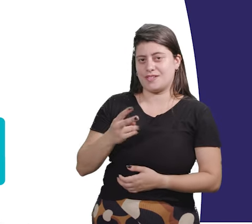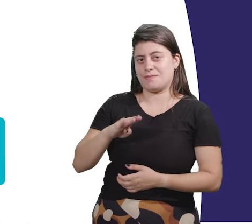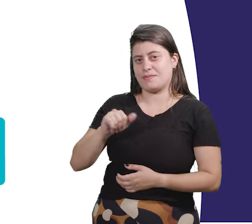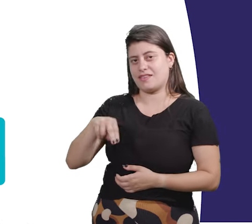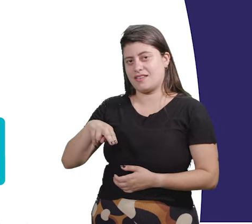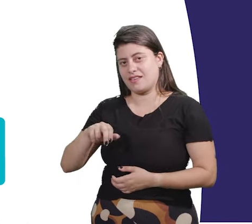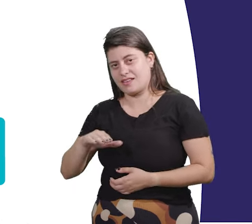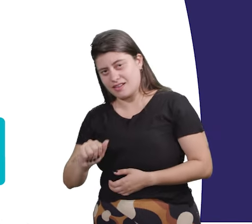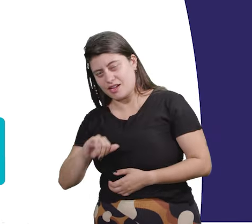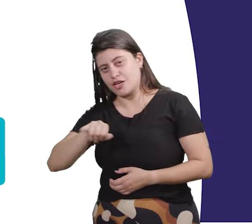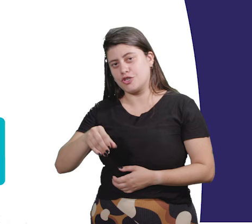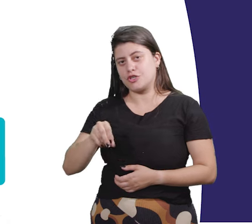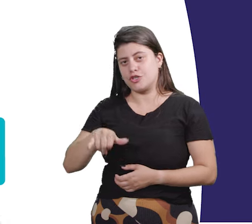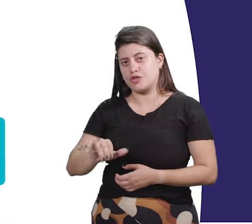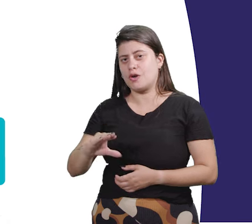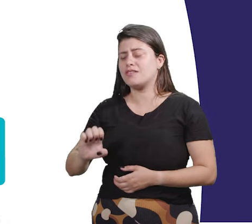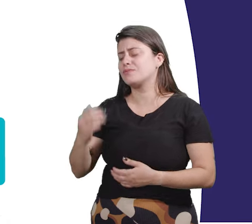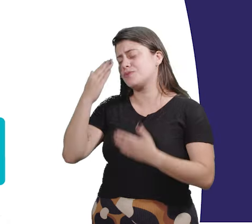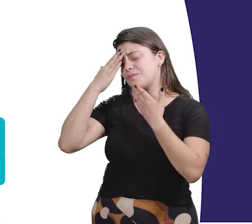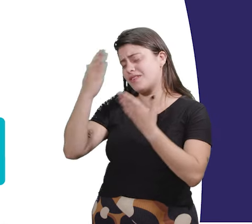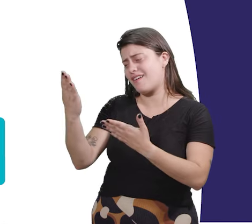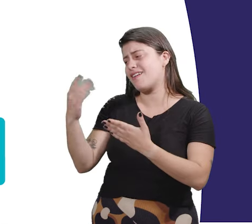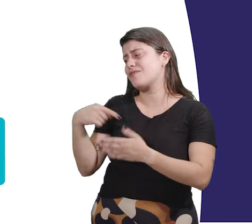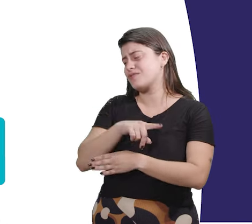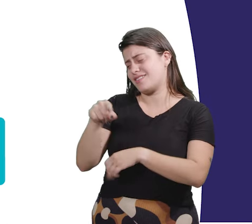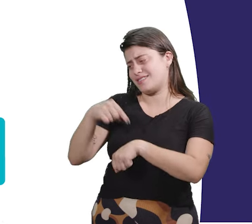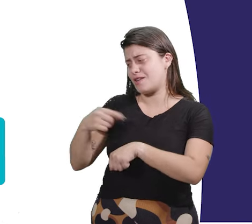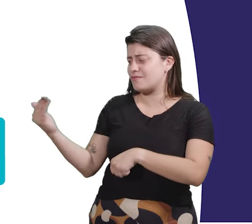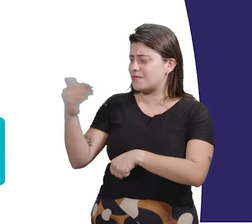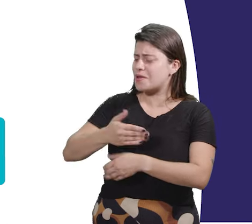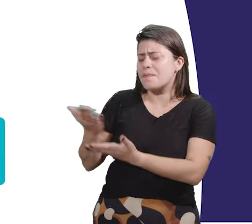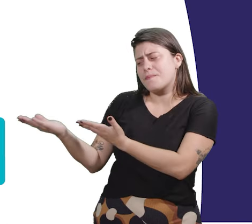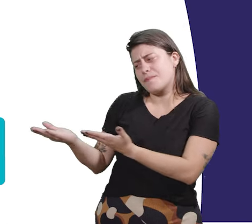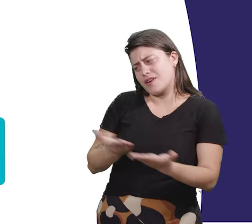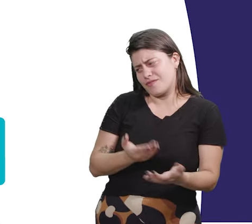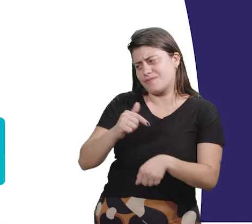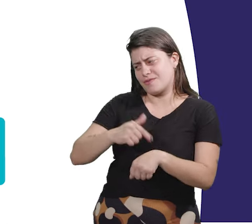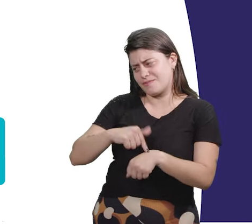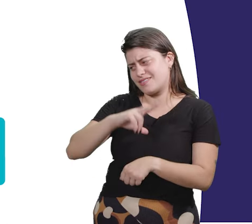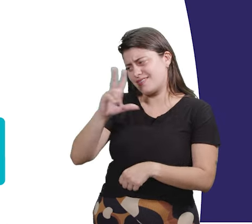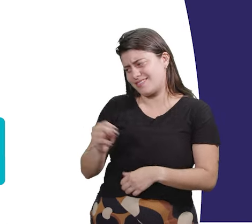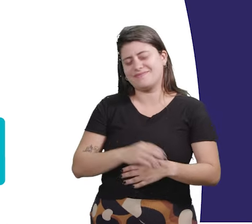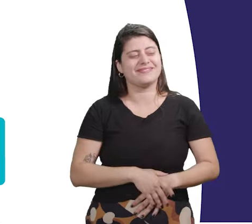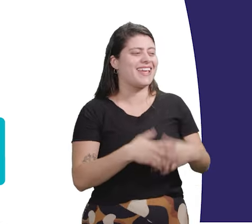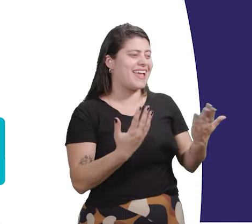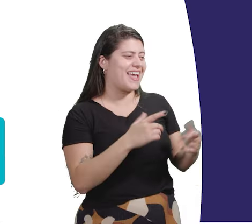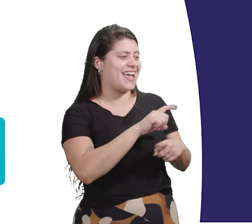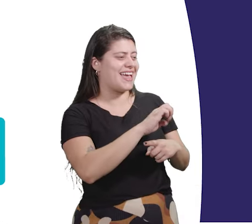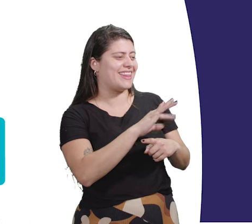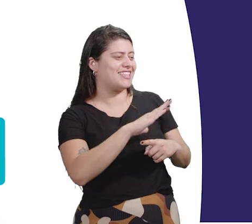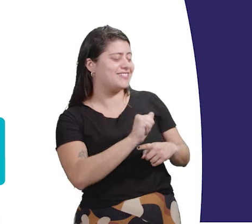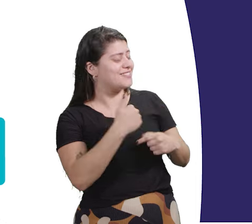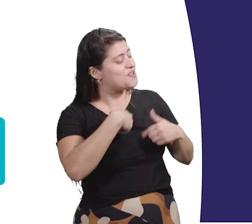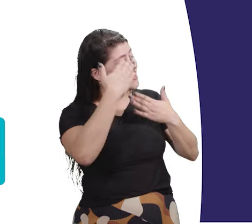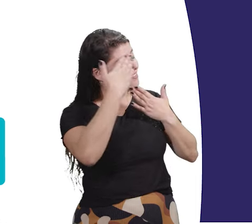Joyce, super obrigada por ter dedicado um tempo aqui com a gente, viu? Seja sempre bem-vinda ao Momento Senac. Letícia, eu que agradeço pelo convite,